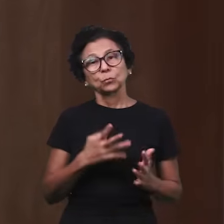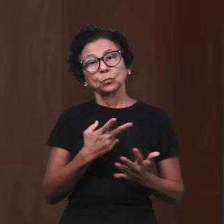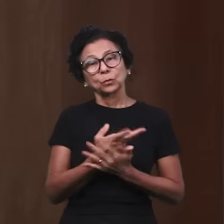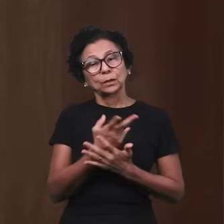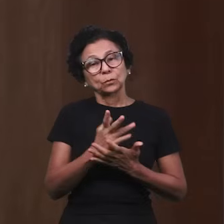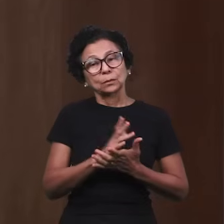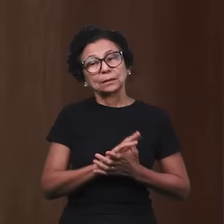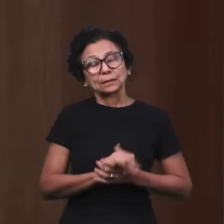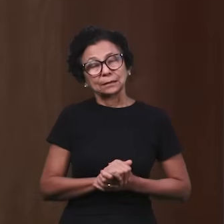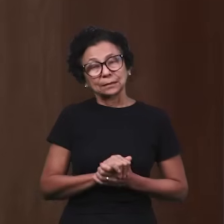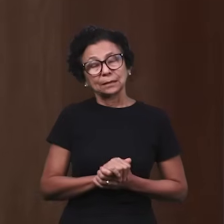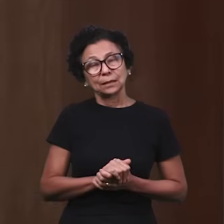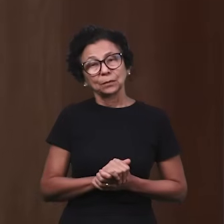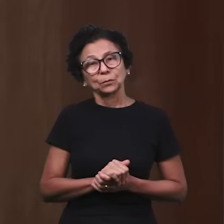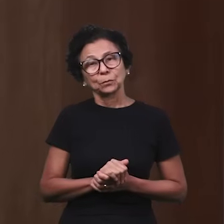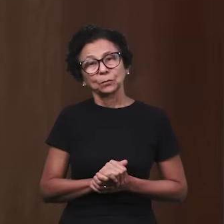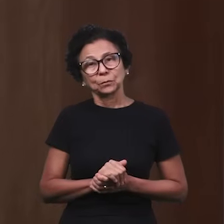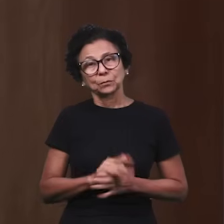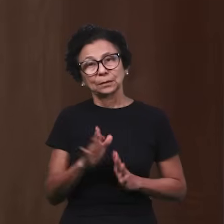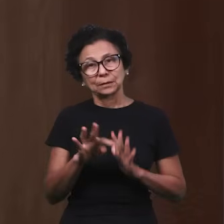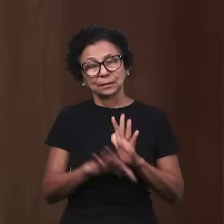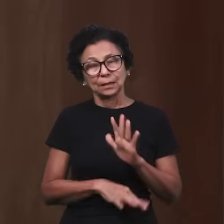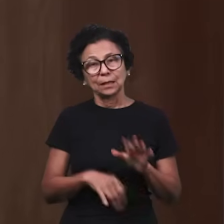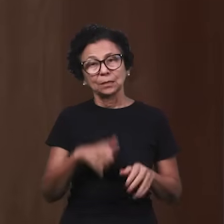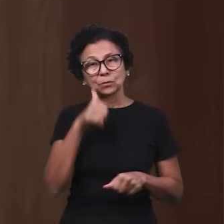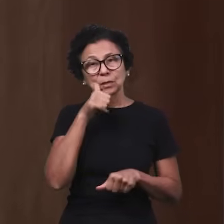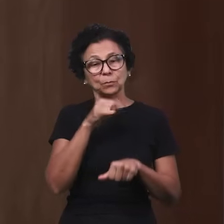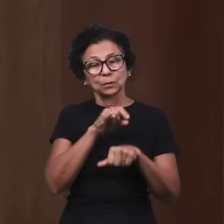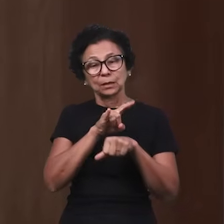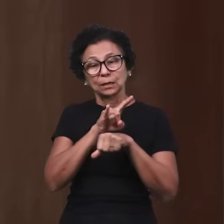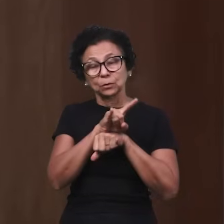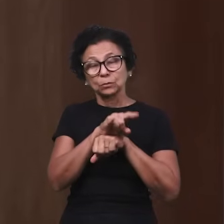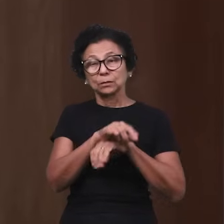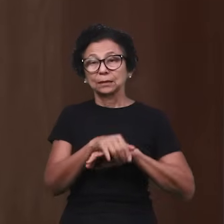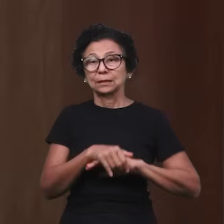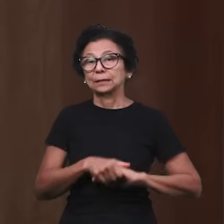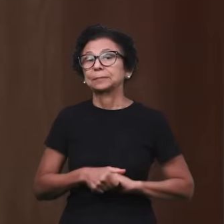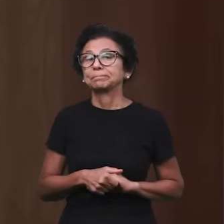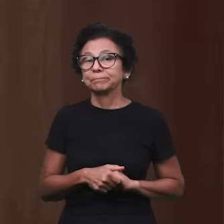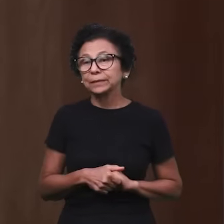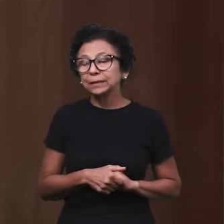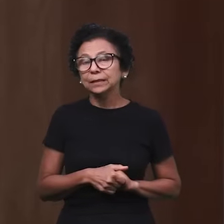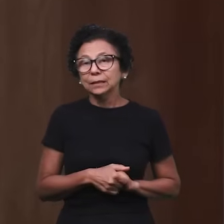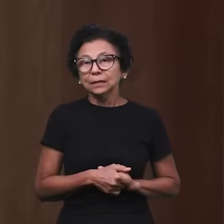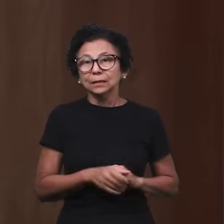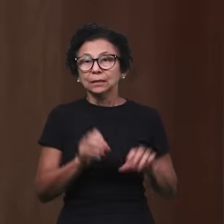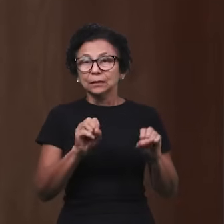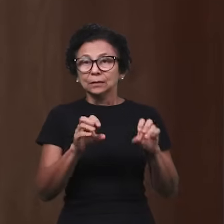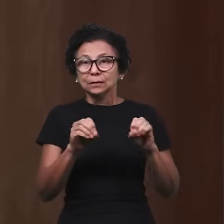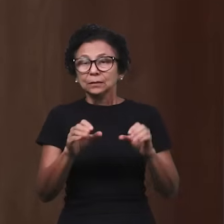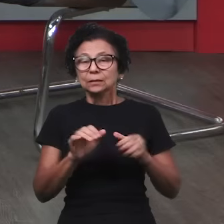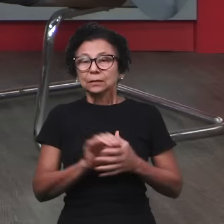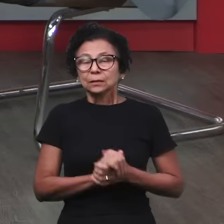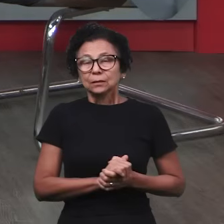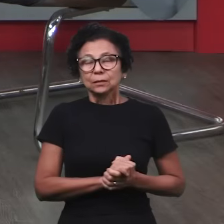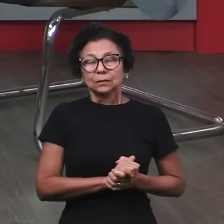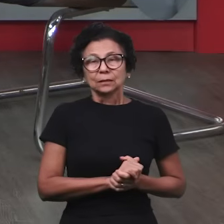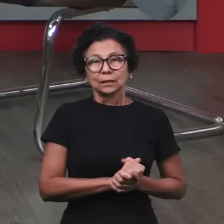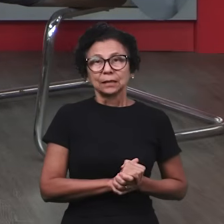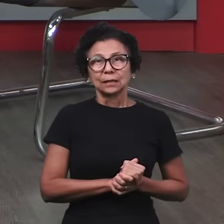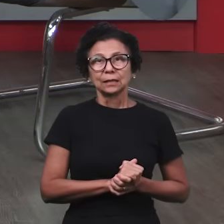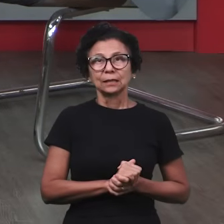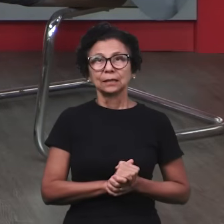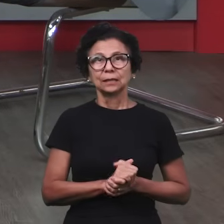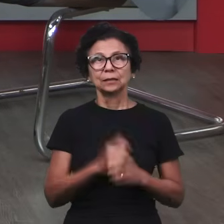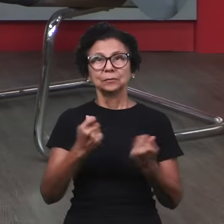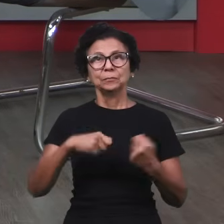ensina, Alexandre, ensina isso à igreja, a sabedoria ali de Jesus, é um ensino. Você vê o seguinte, quando